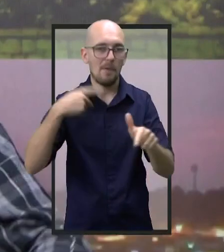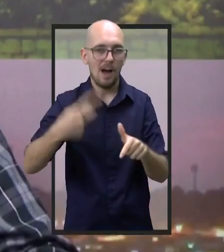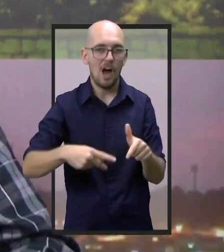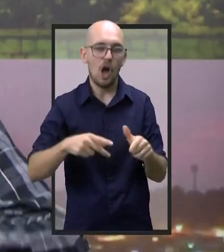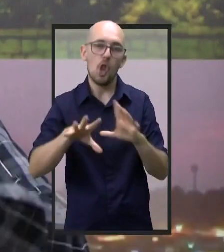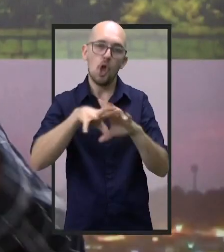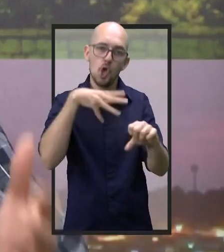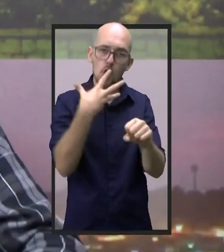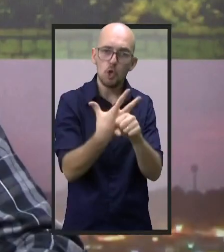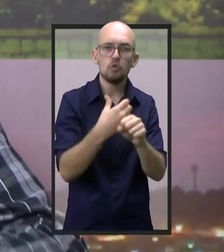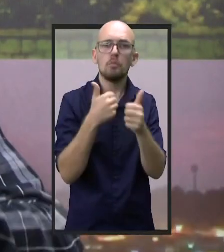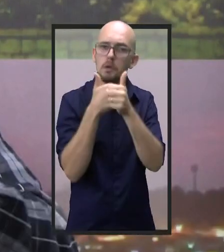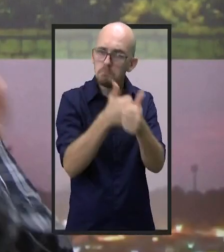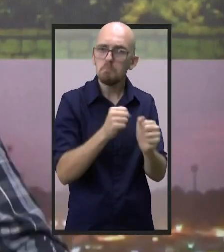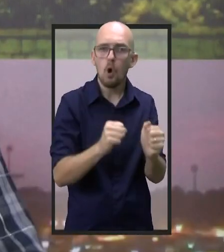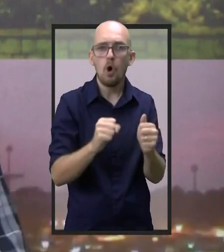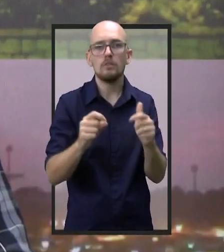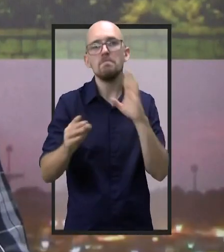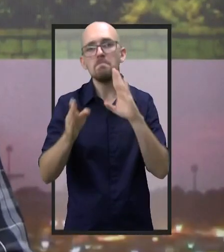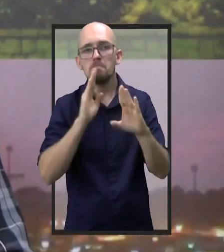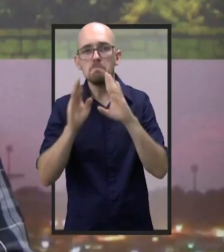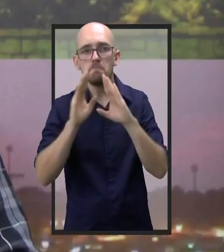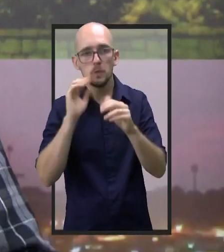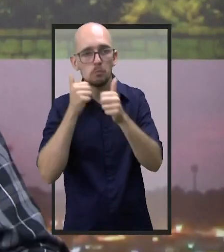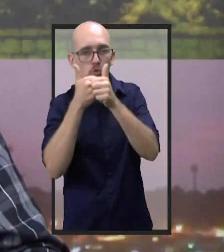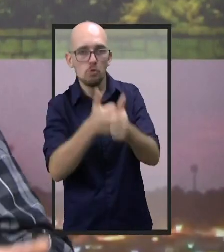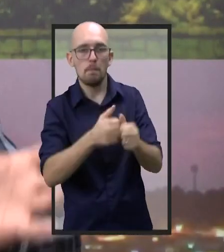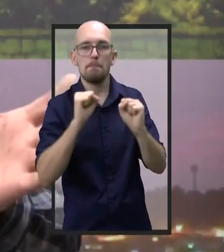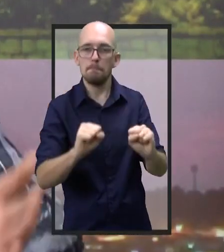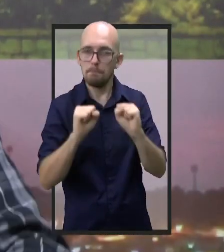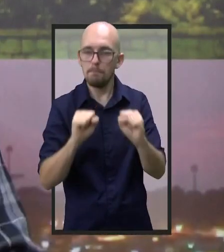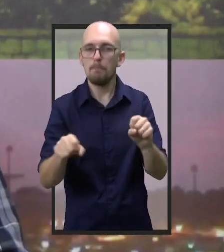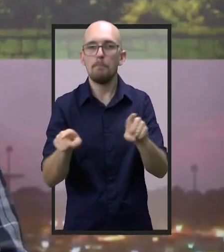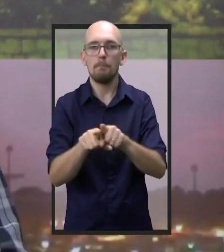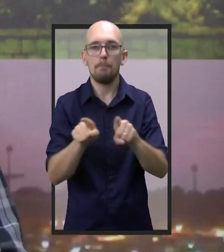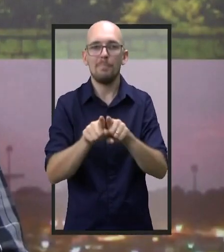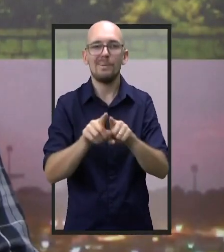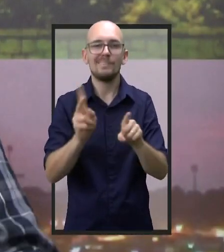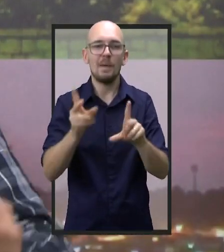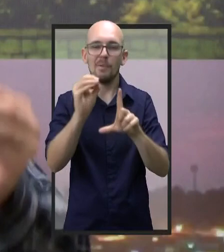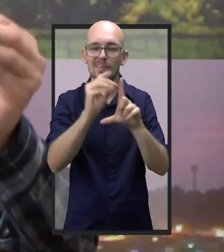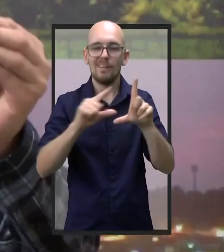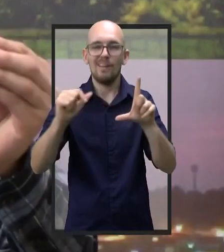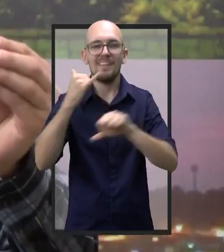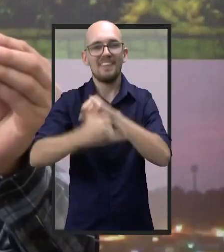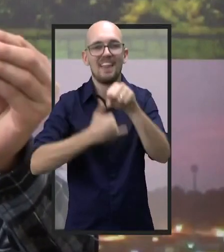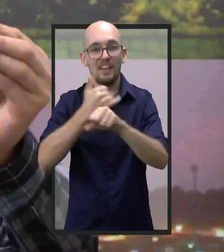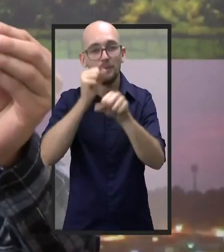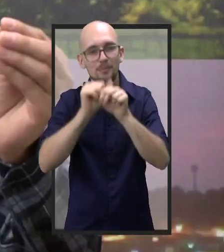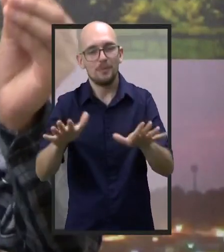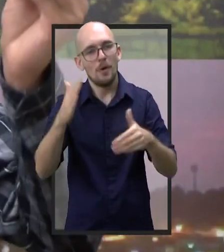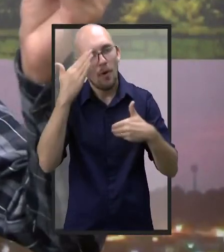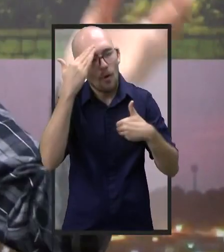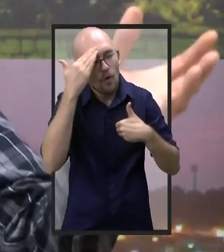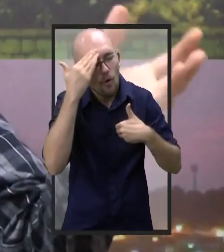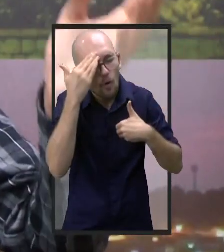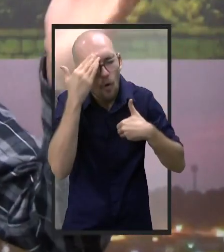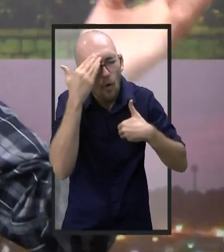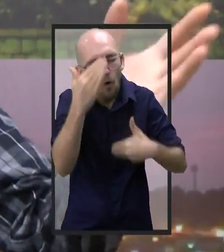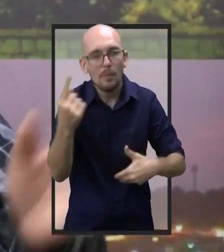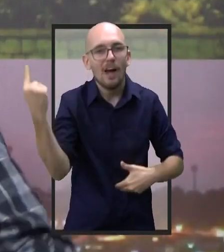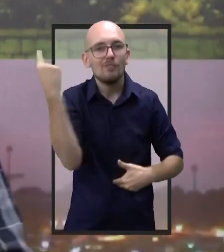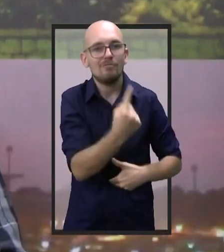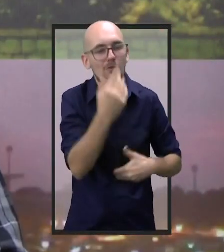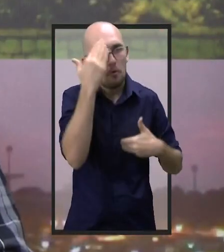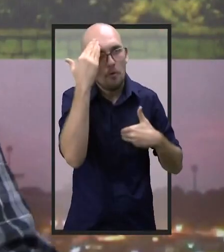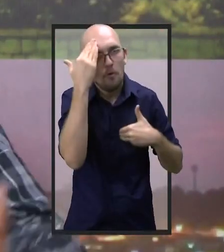pelo YouTube, seja pelo Facebook, o conteúdo da TV Câmara que vai pela internet. Enfim, nós agradecemos imensamente a